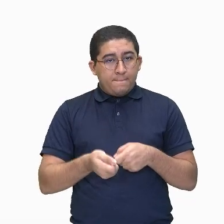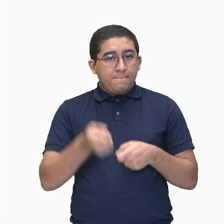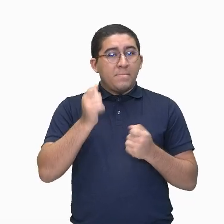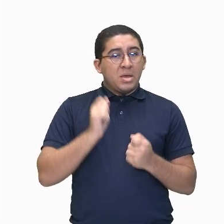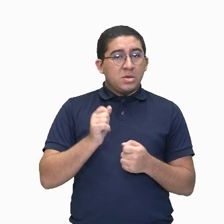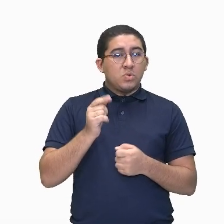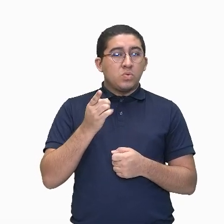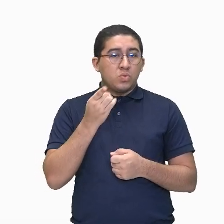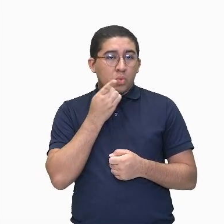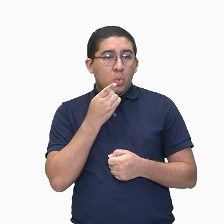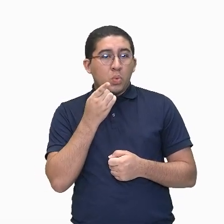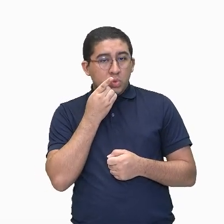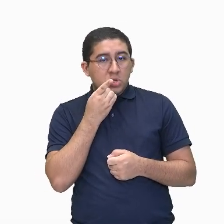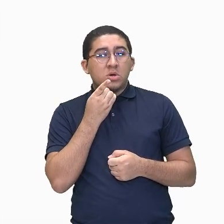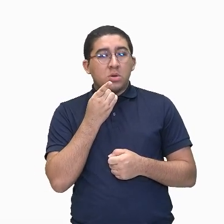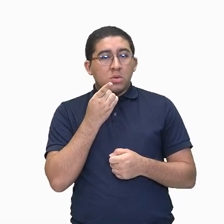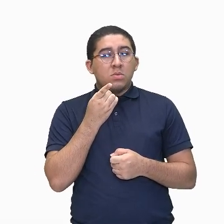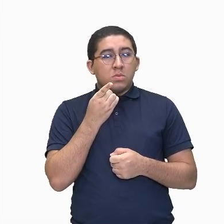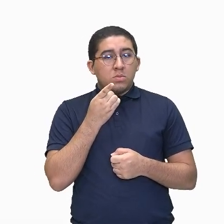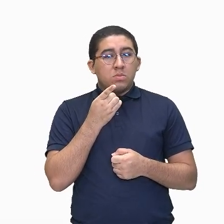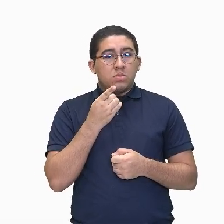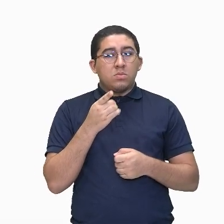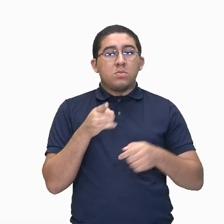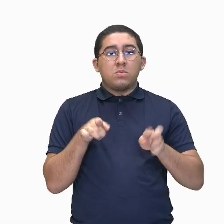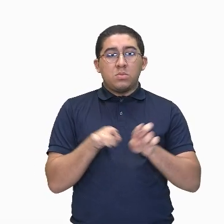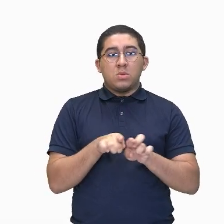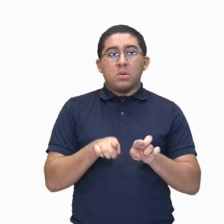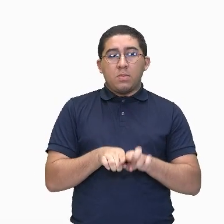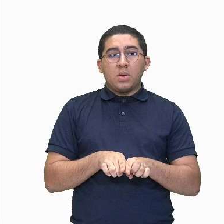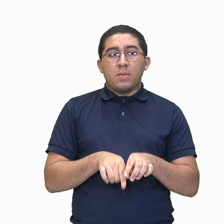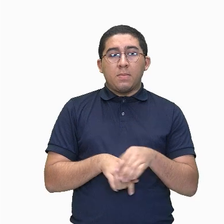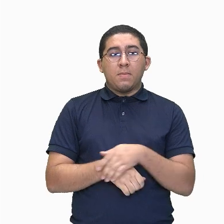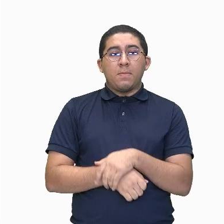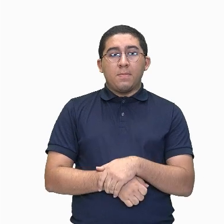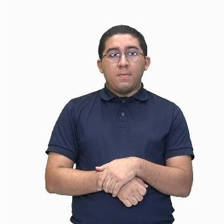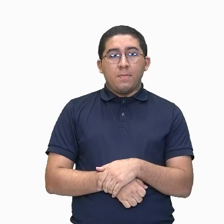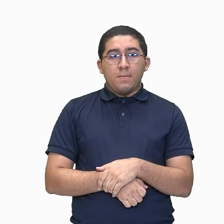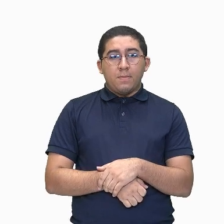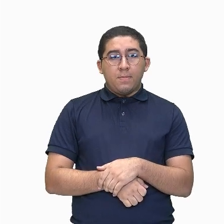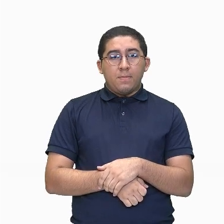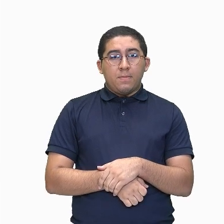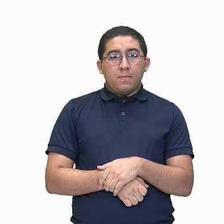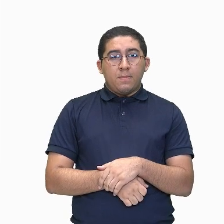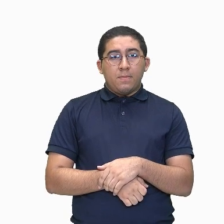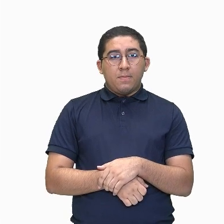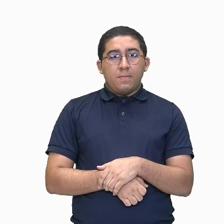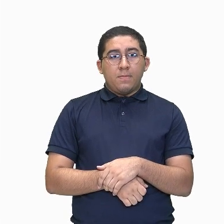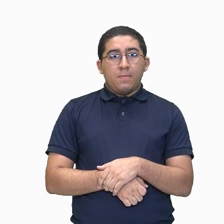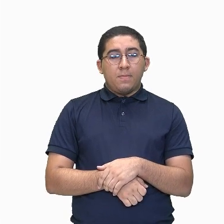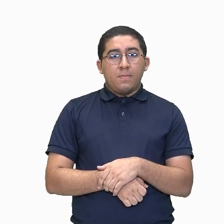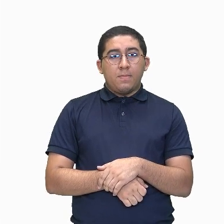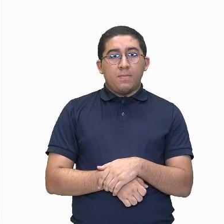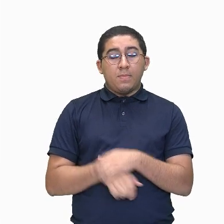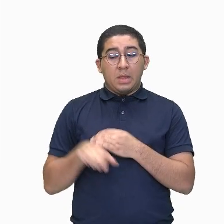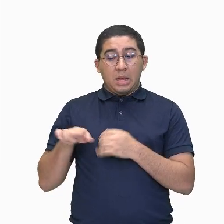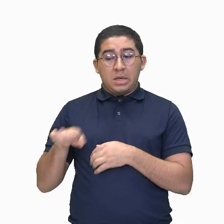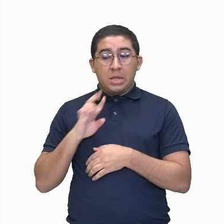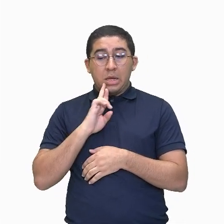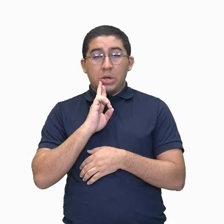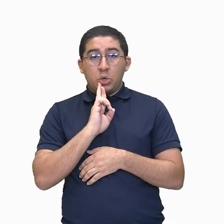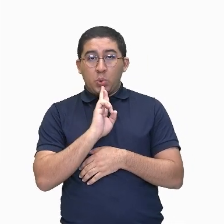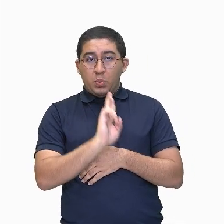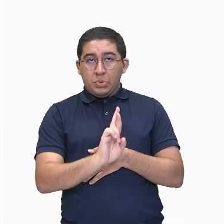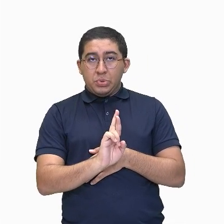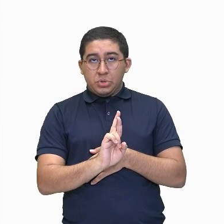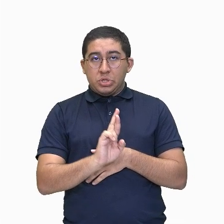ele não falta um dia de pesca. E o seu José responde, né? Depende da época. Olha, observe aí, olha, depende